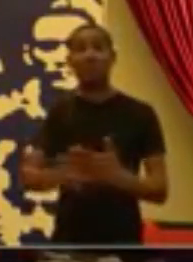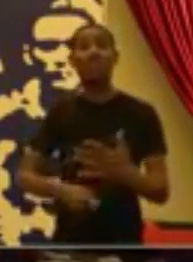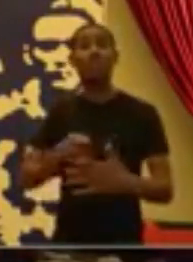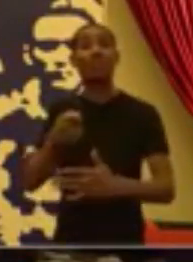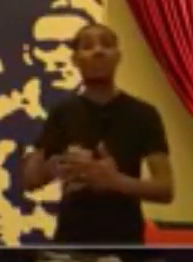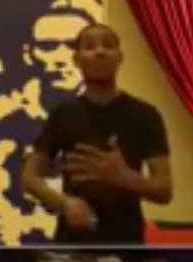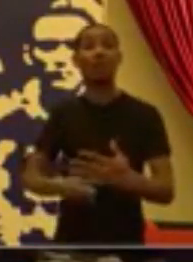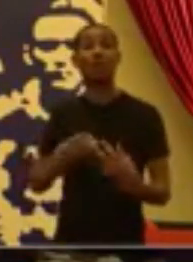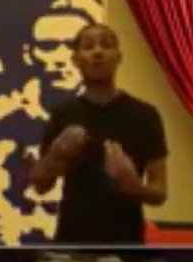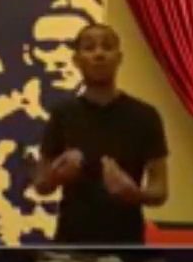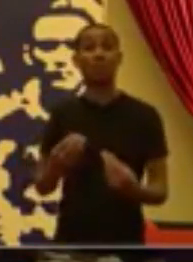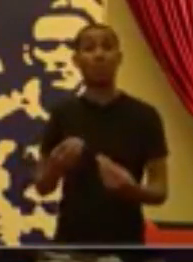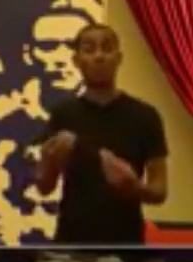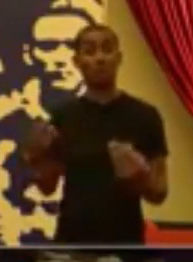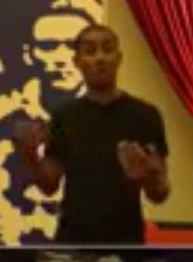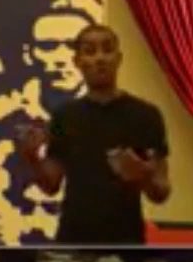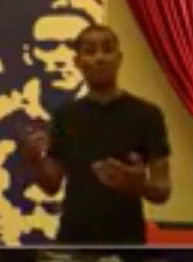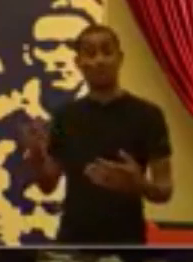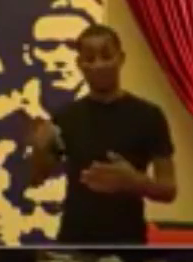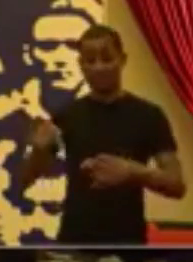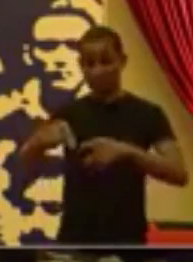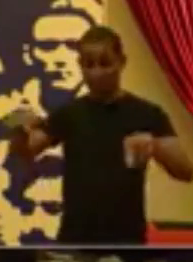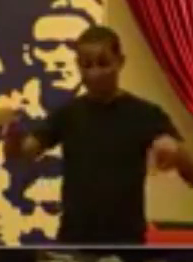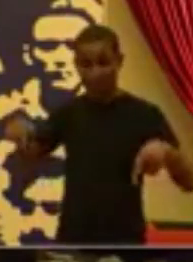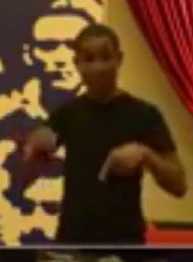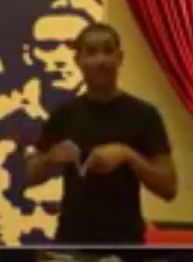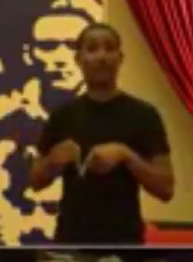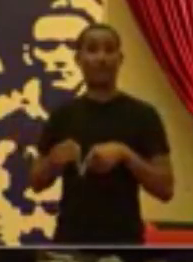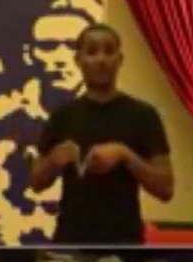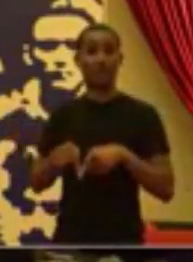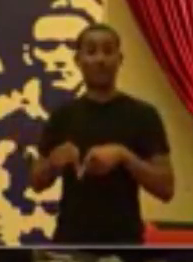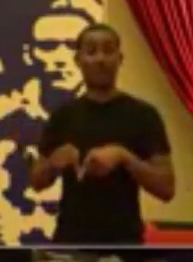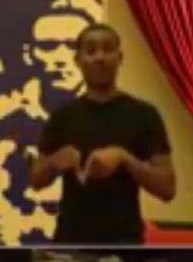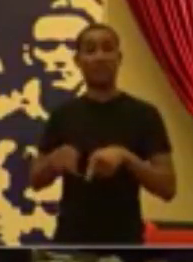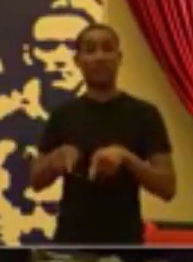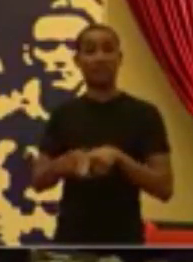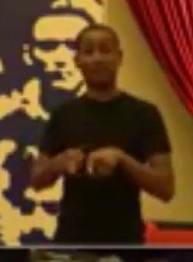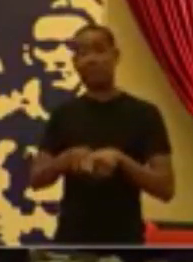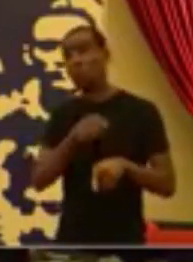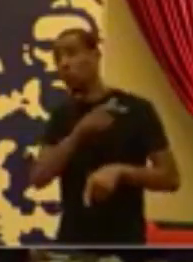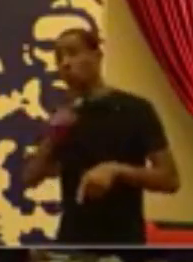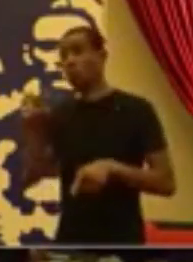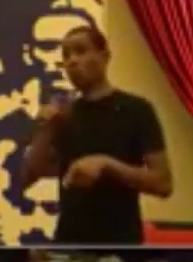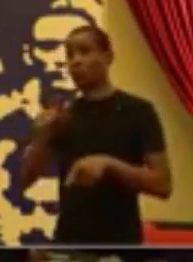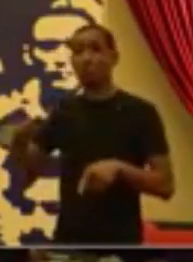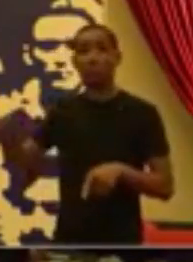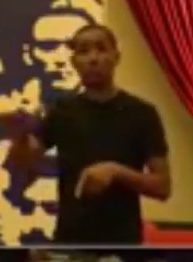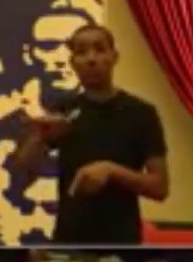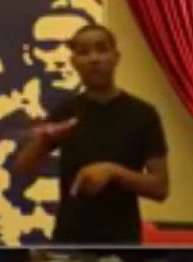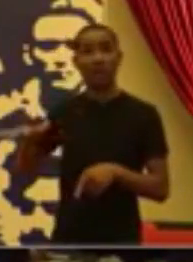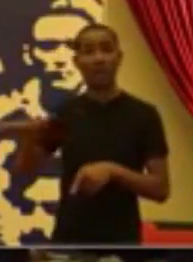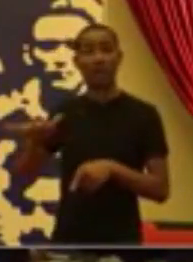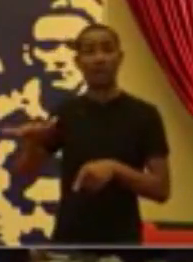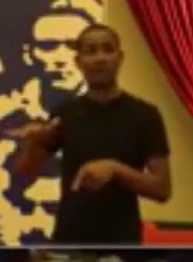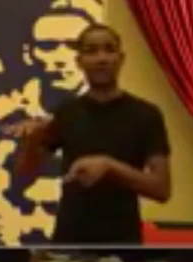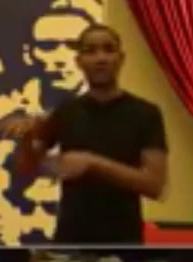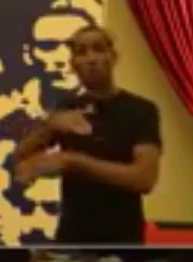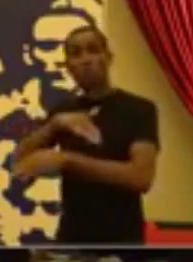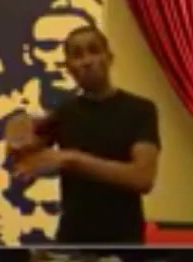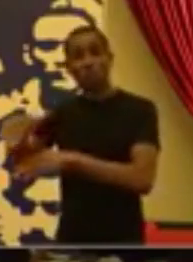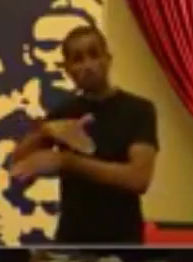enfrentar nesta sala, nas cátedras, nas